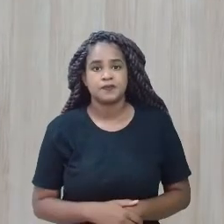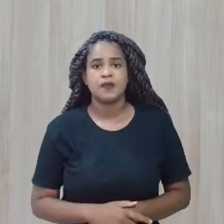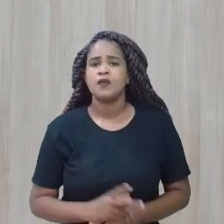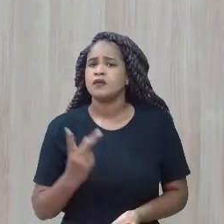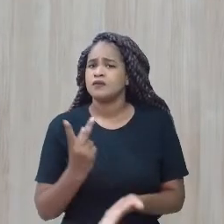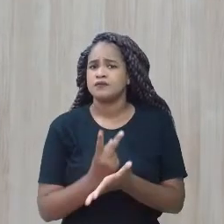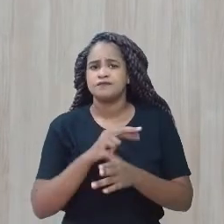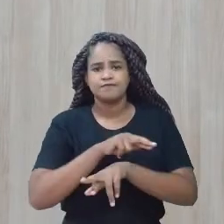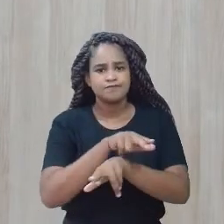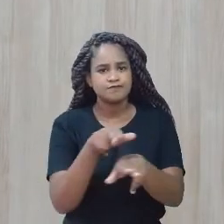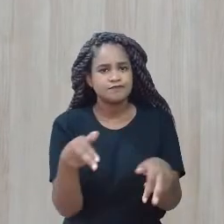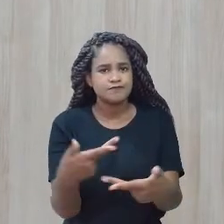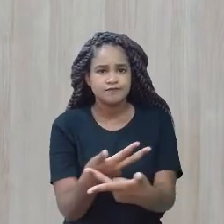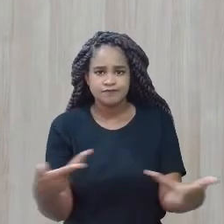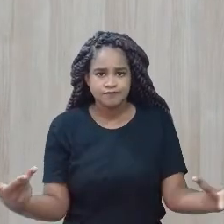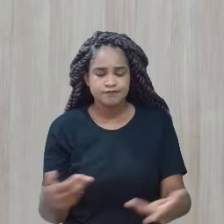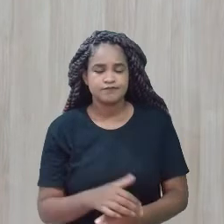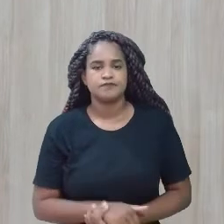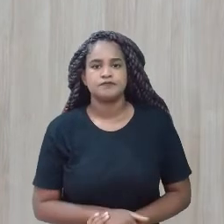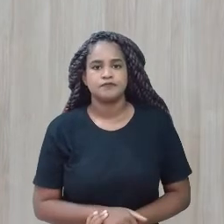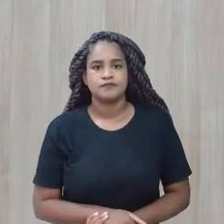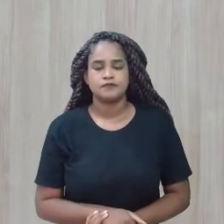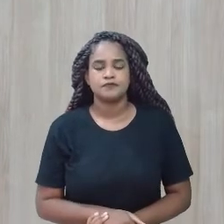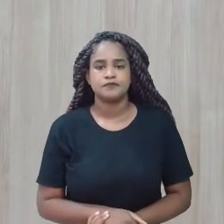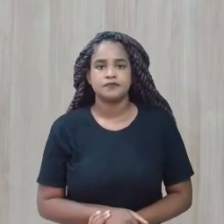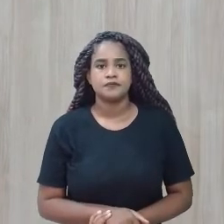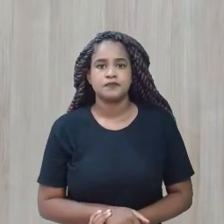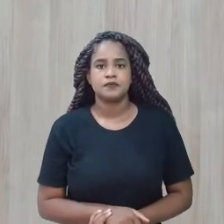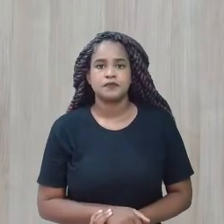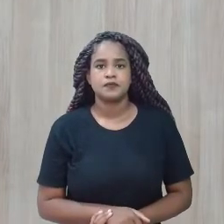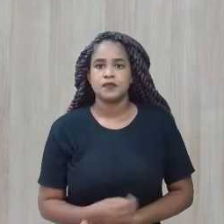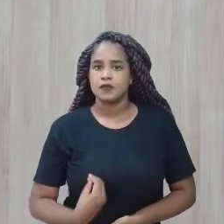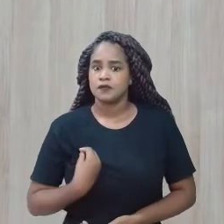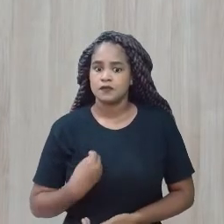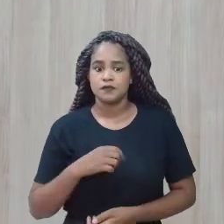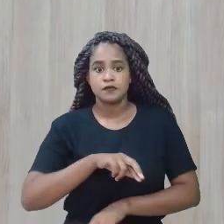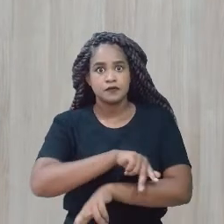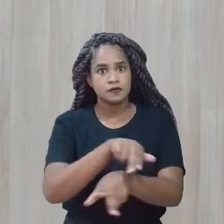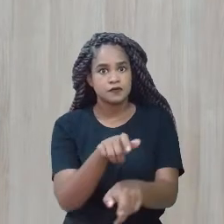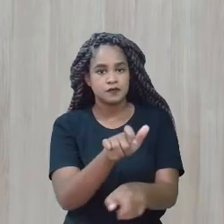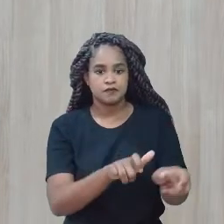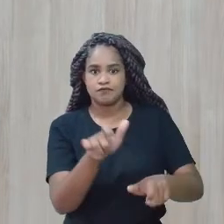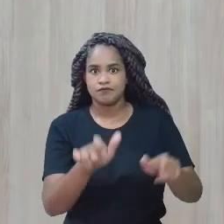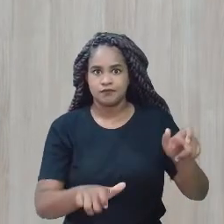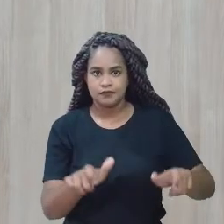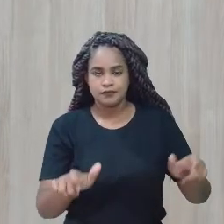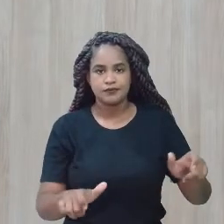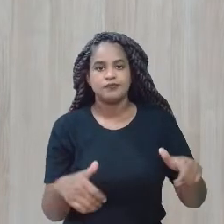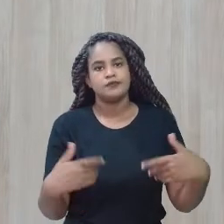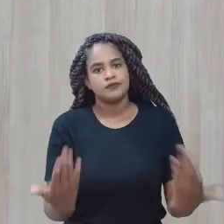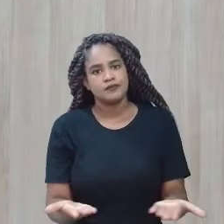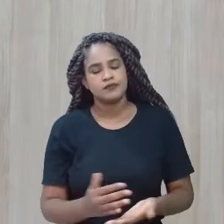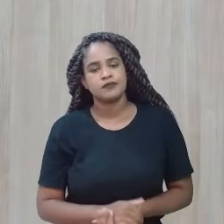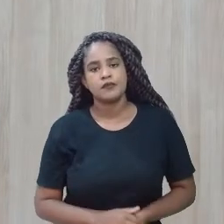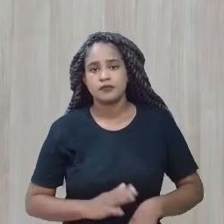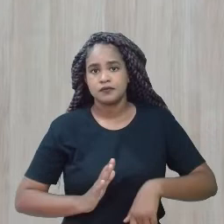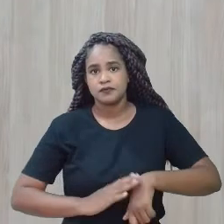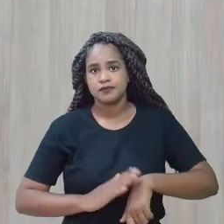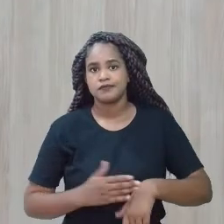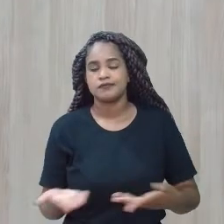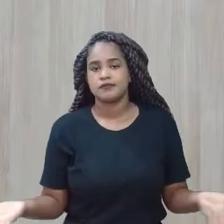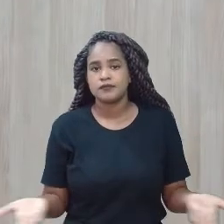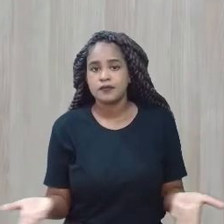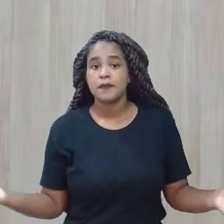aconteceram muitas coisas e na vida de muitas pessoas. E aí esse é o momento